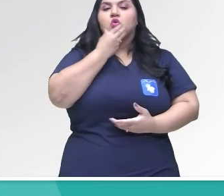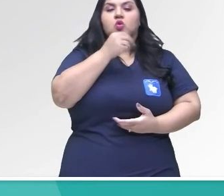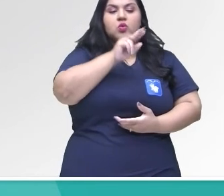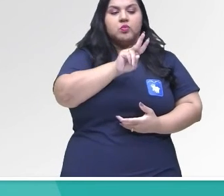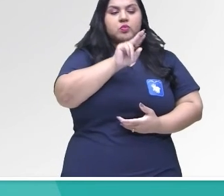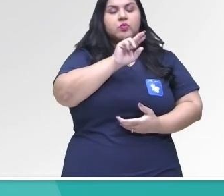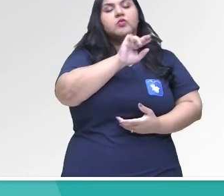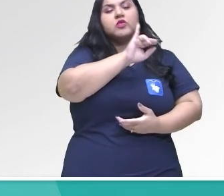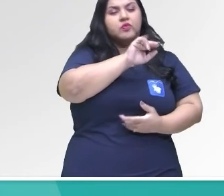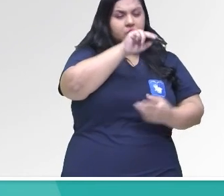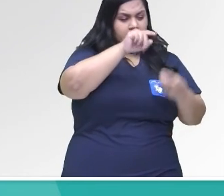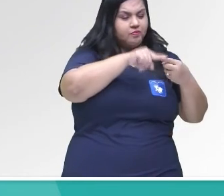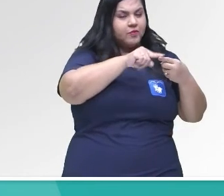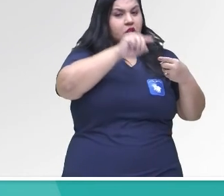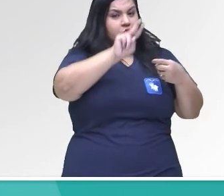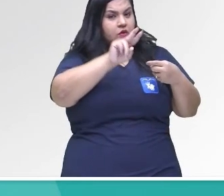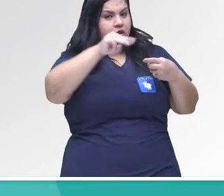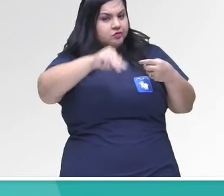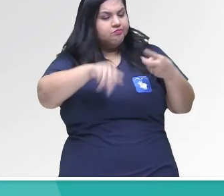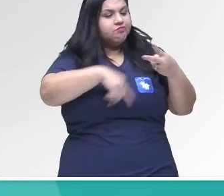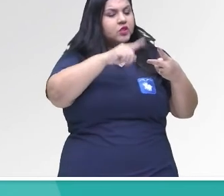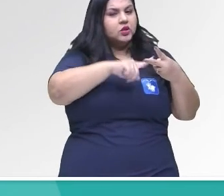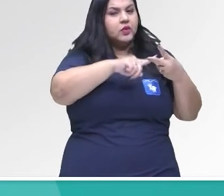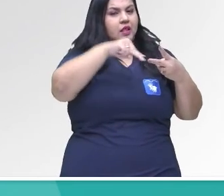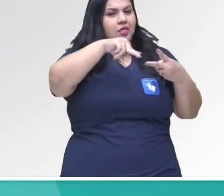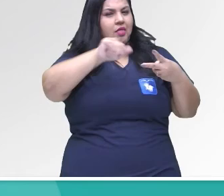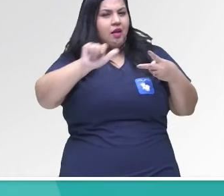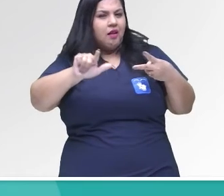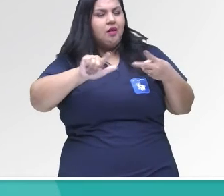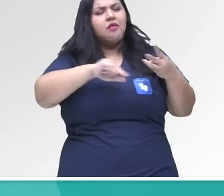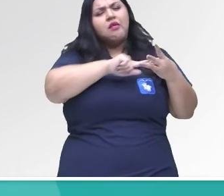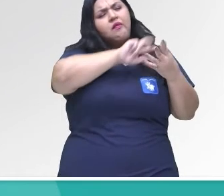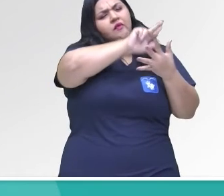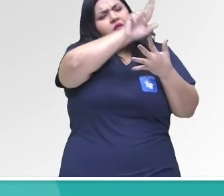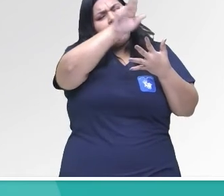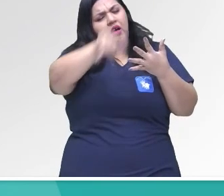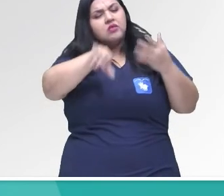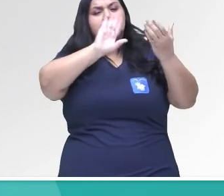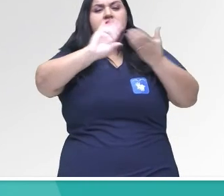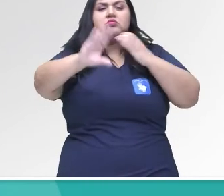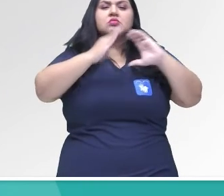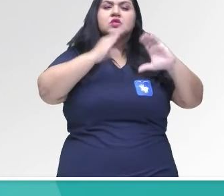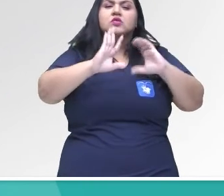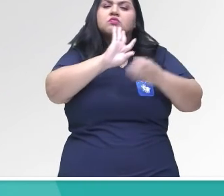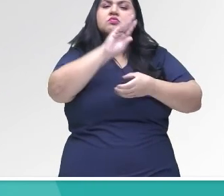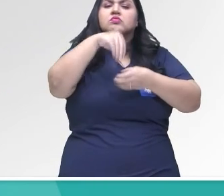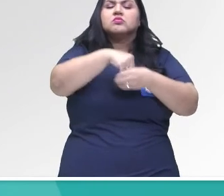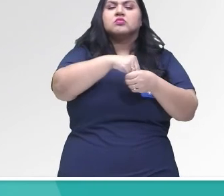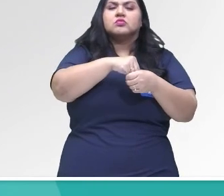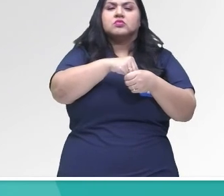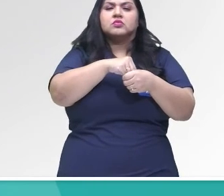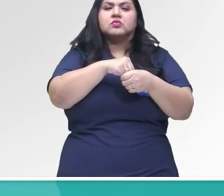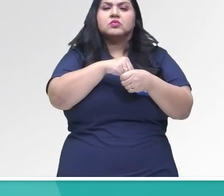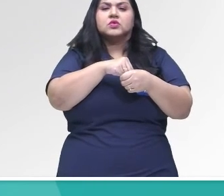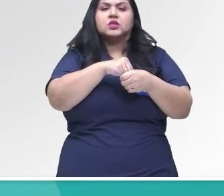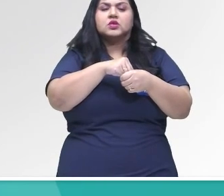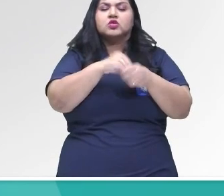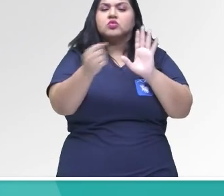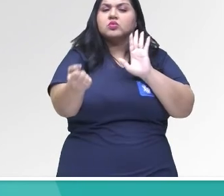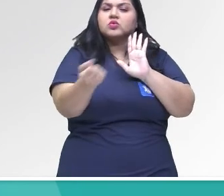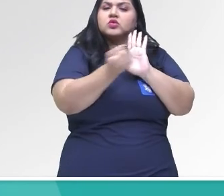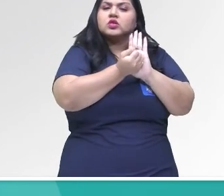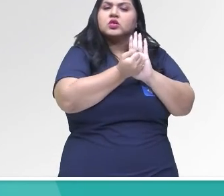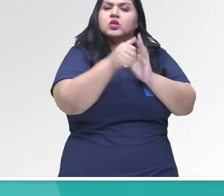Tom Jobim, João Gilberto, Nara Leão e outros cantores vão fazer parte, né? Eles vão ser o símbolo